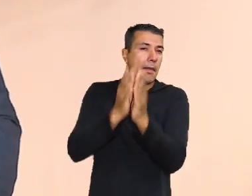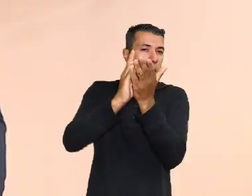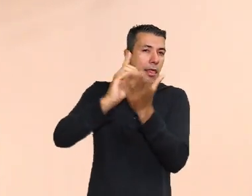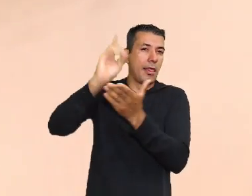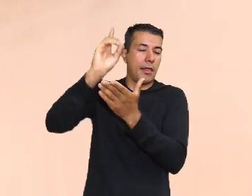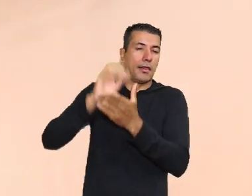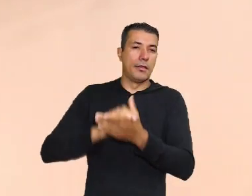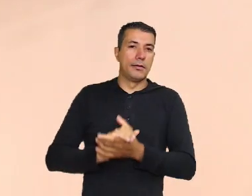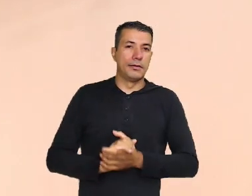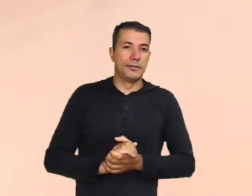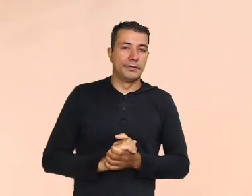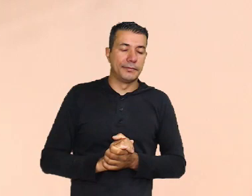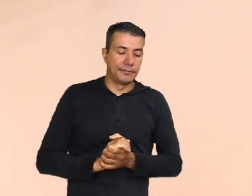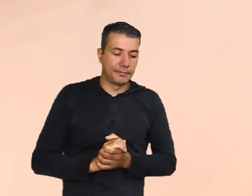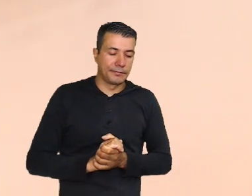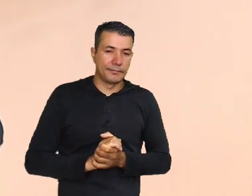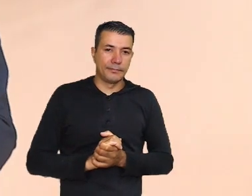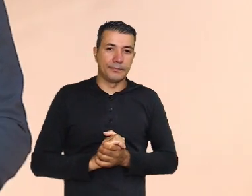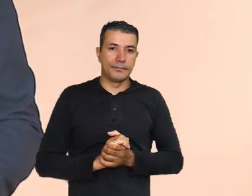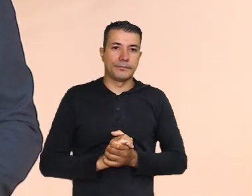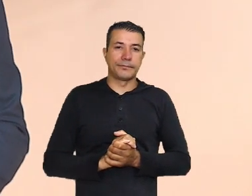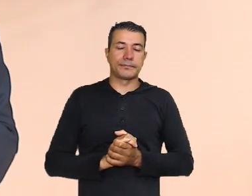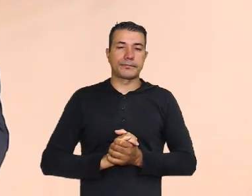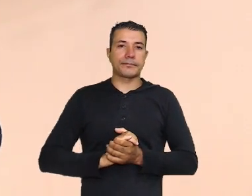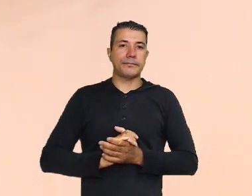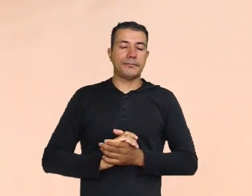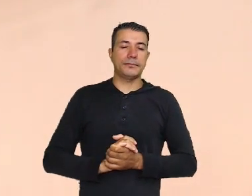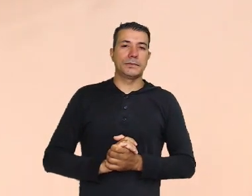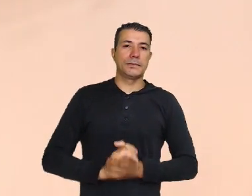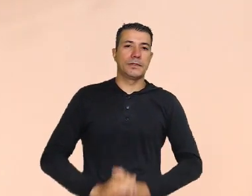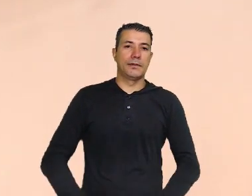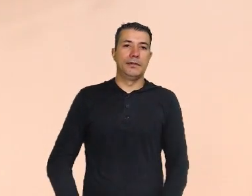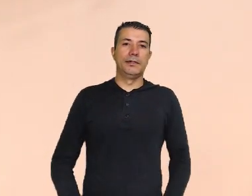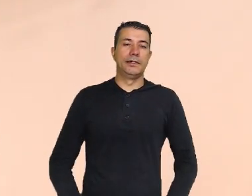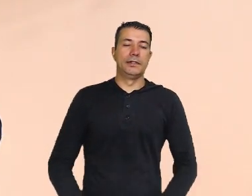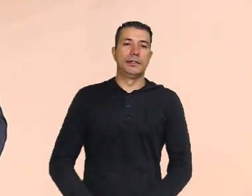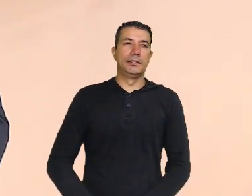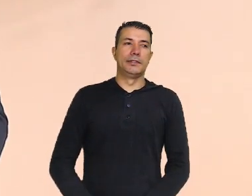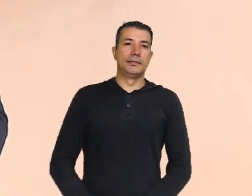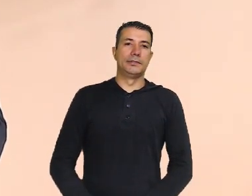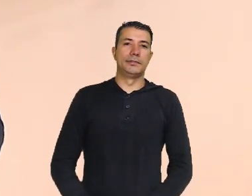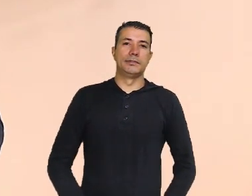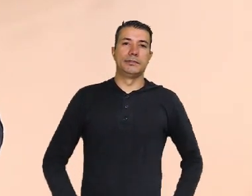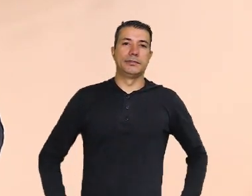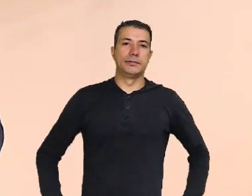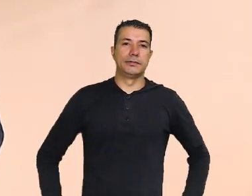de Deus. Thank you.